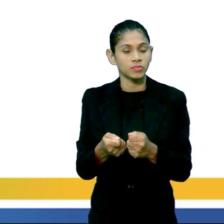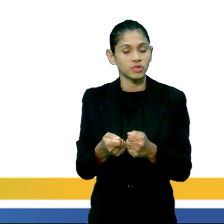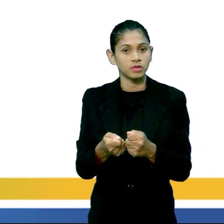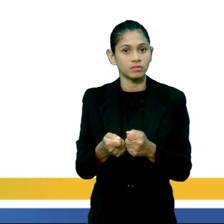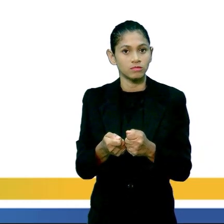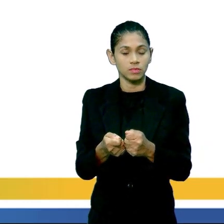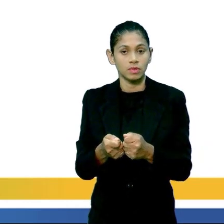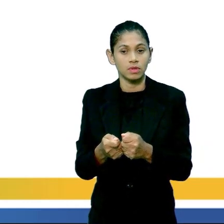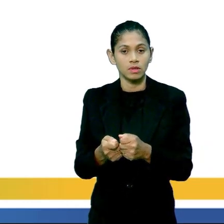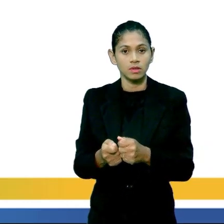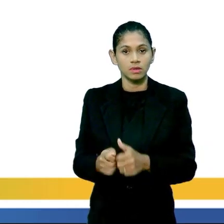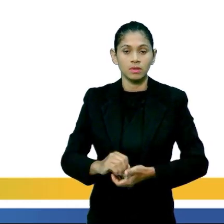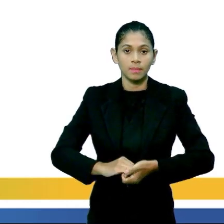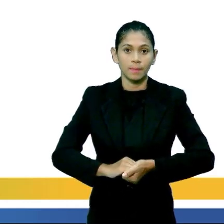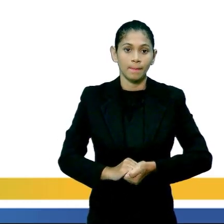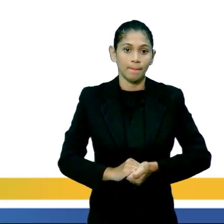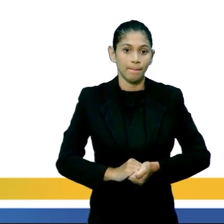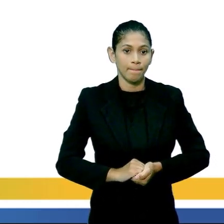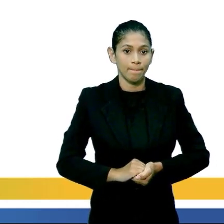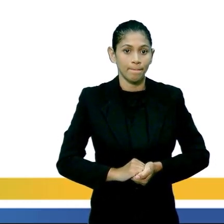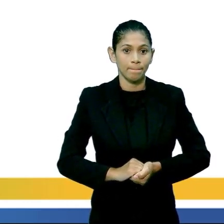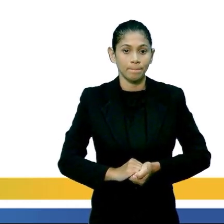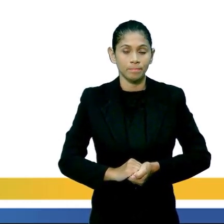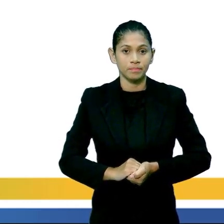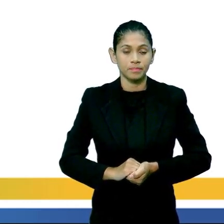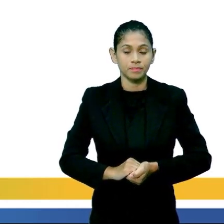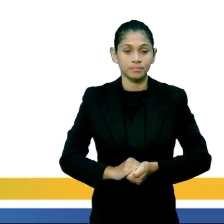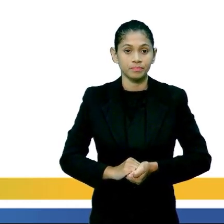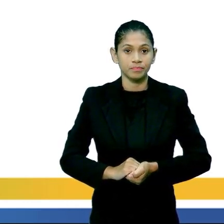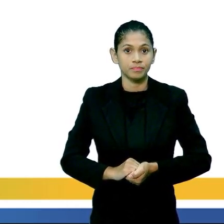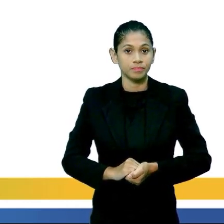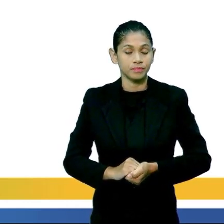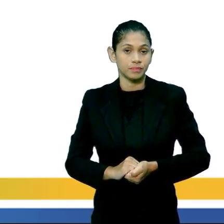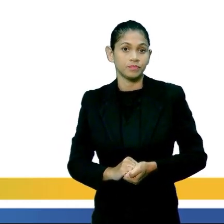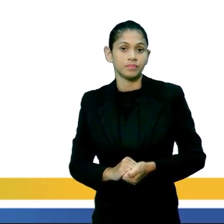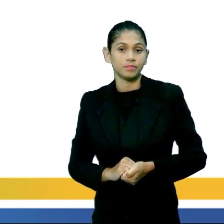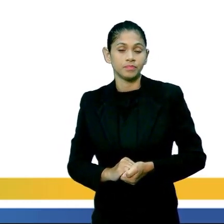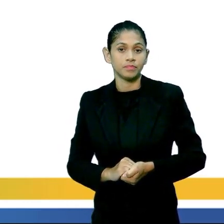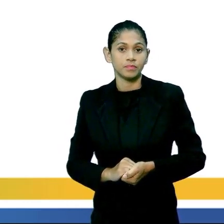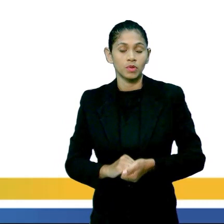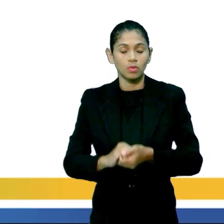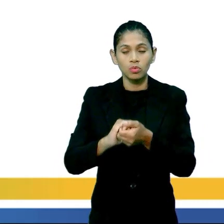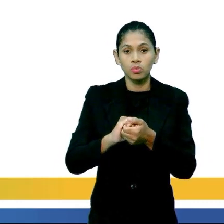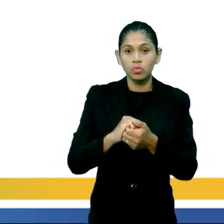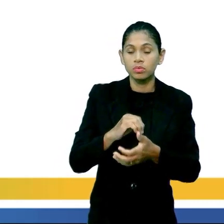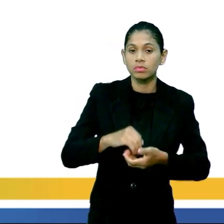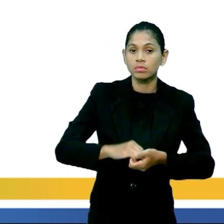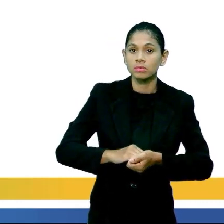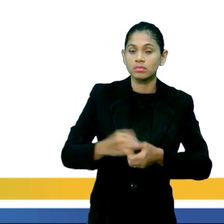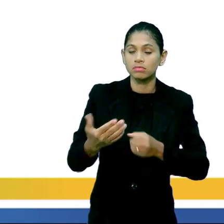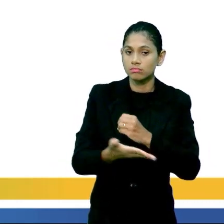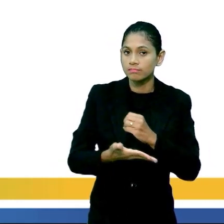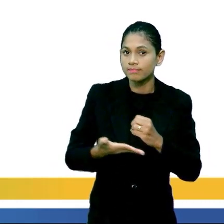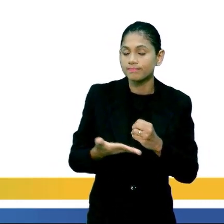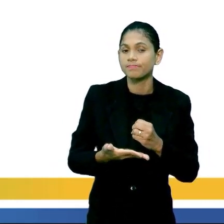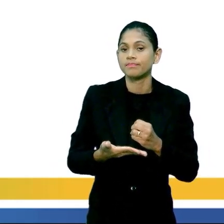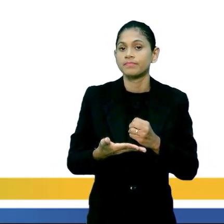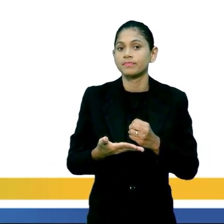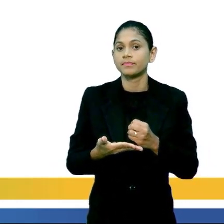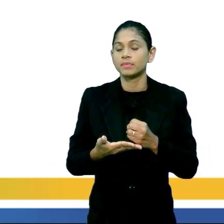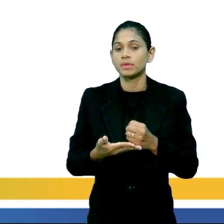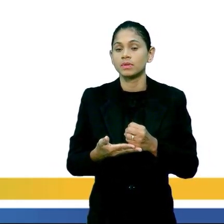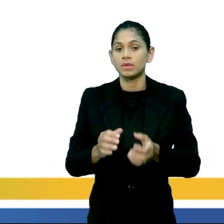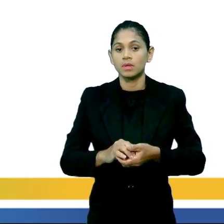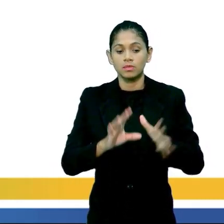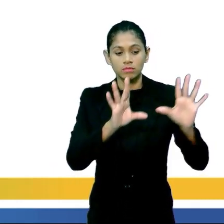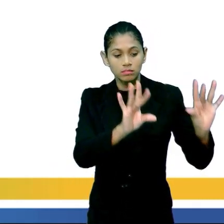sendo obrigado a sair do seu lugar. Então, uma das contribuições da diáspora descrita no texto para o continente